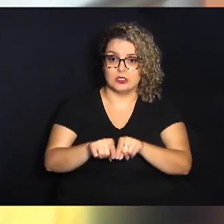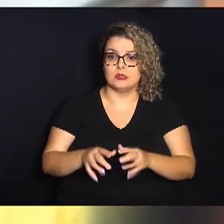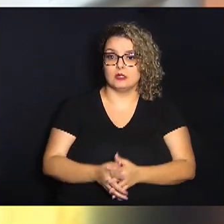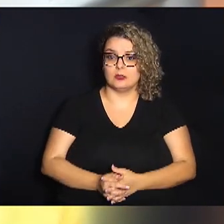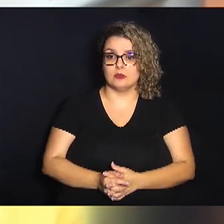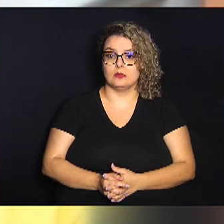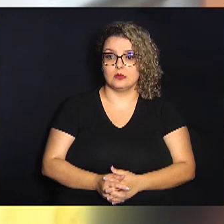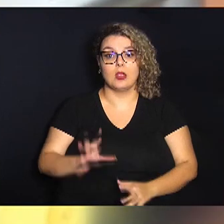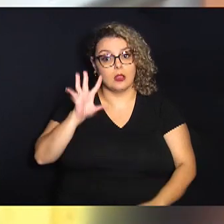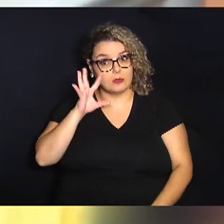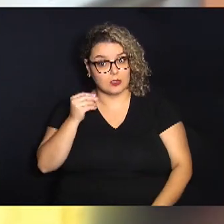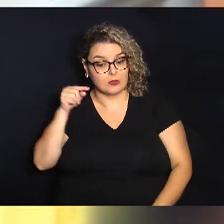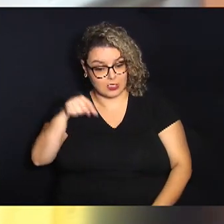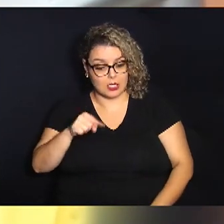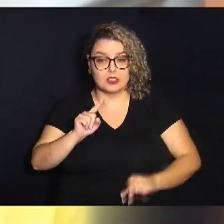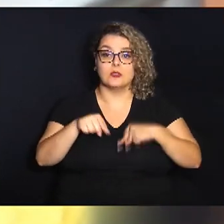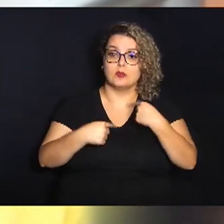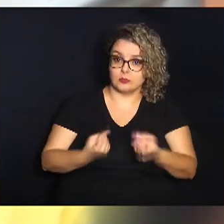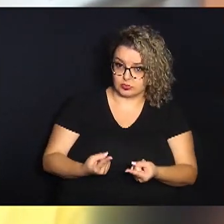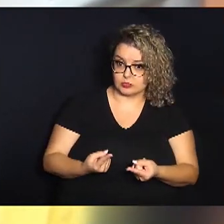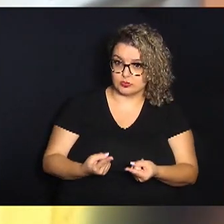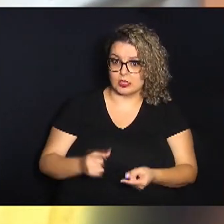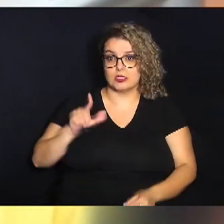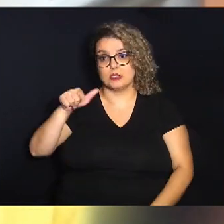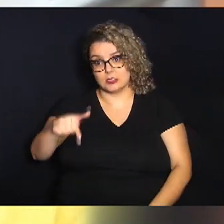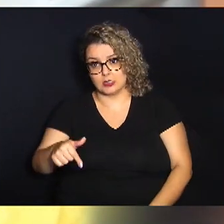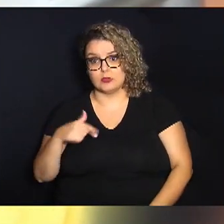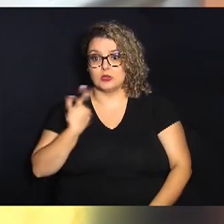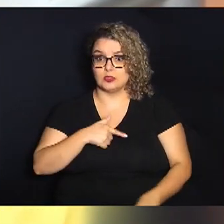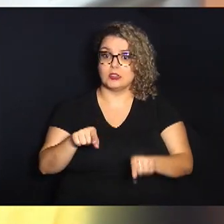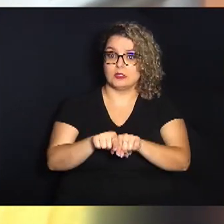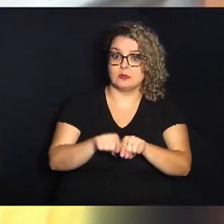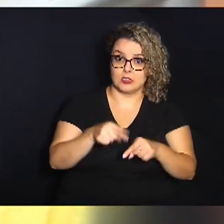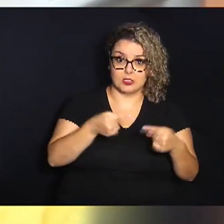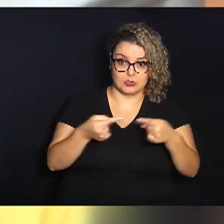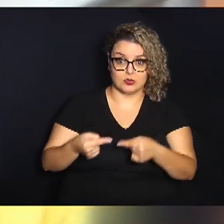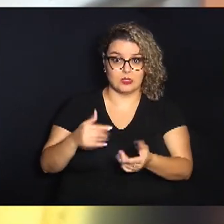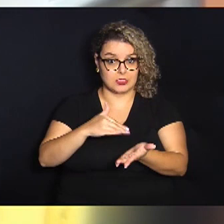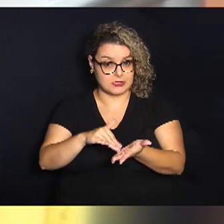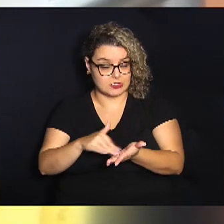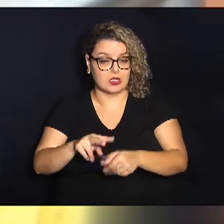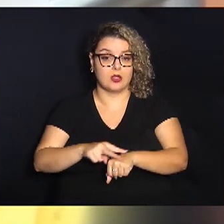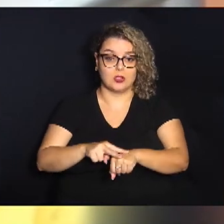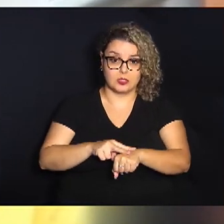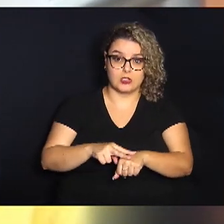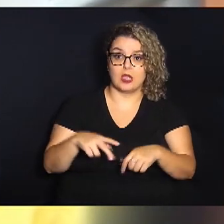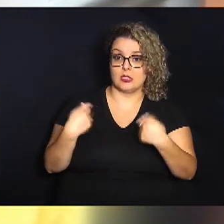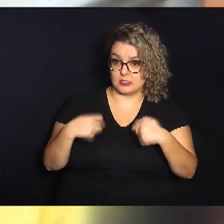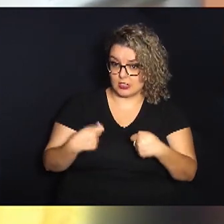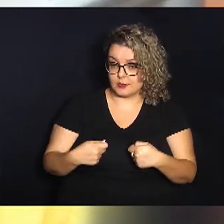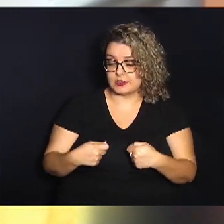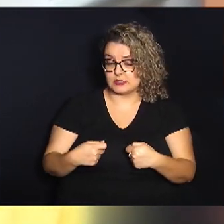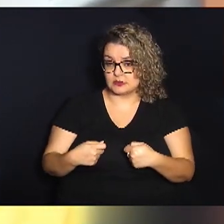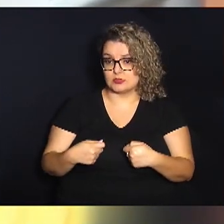para conhecer essa e outras, que aí depois nós vamos inclusive discutir com a Secretaria do Verde a